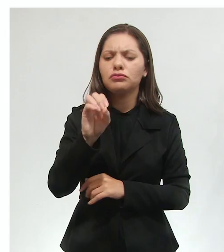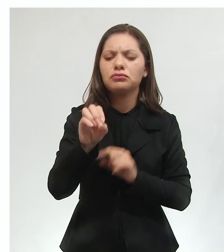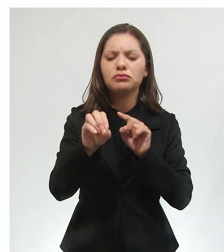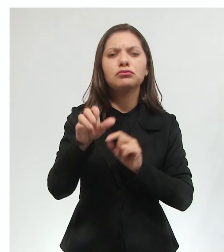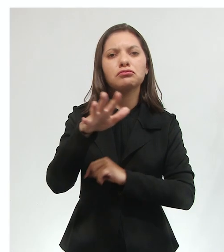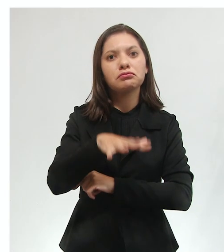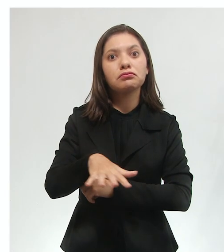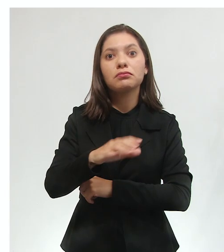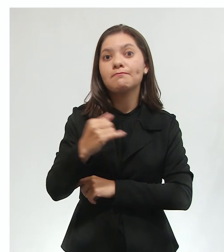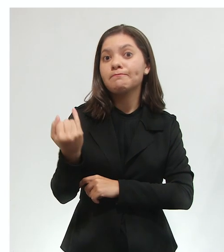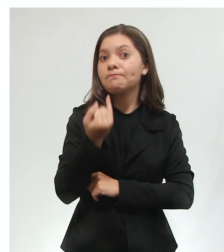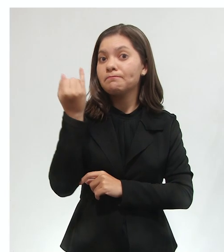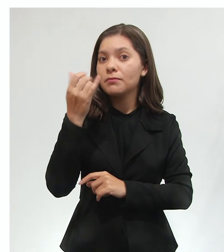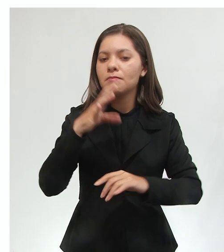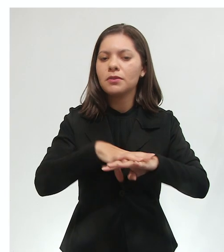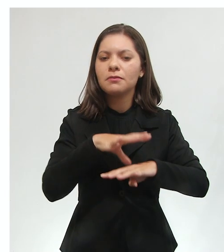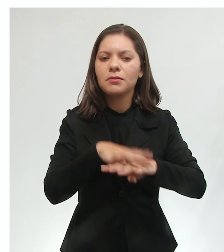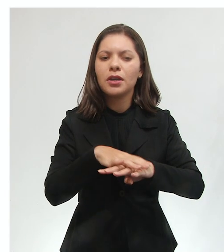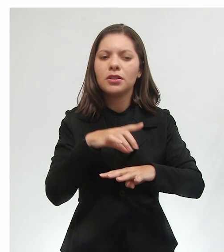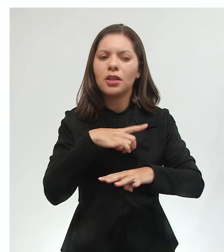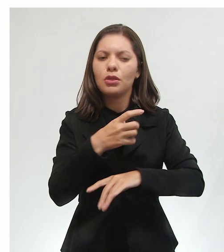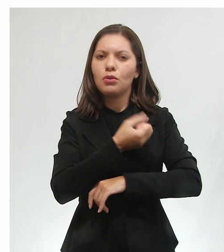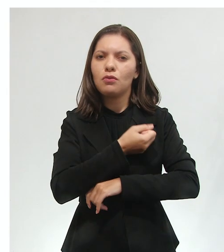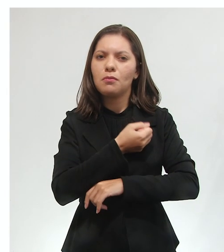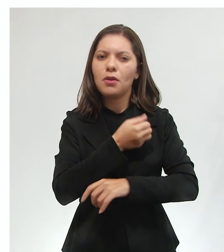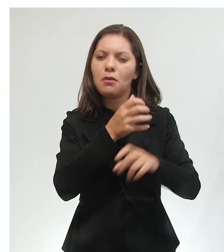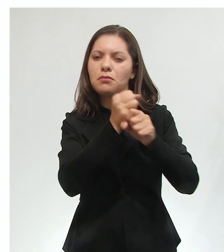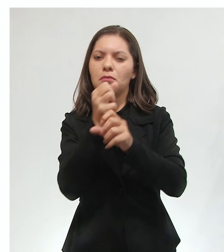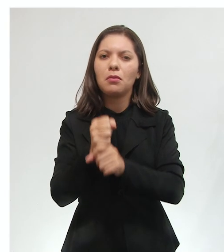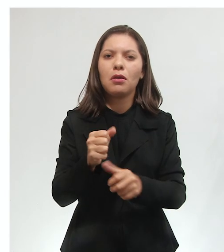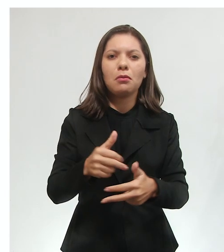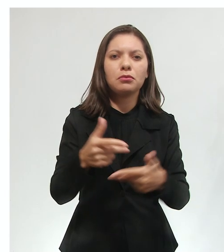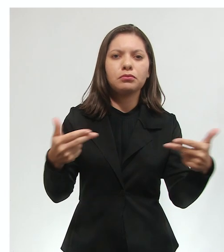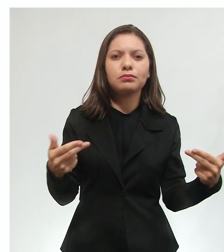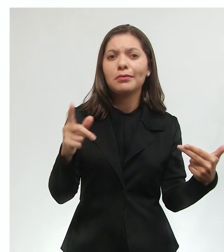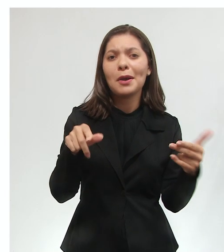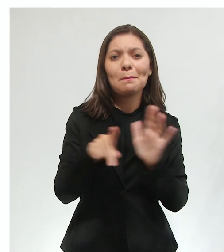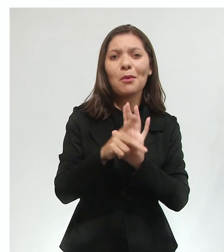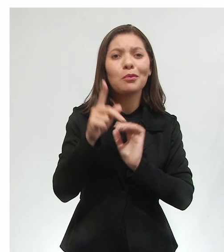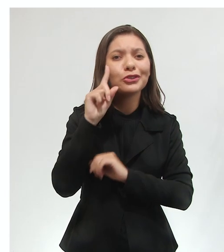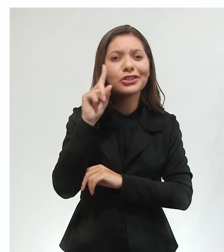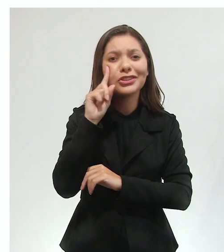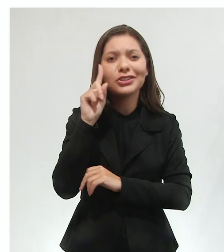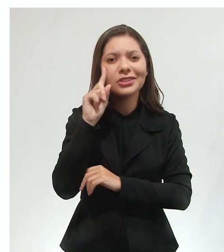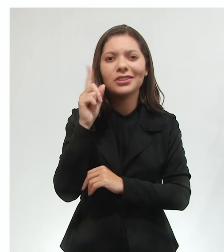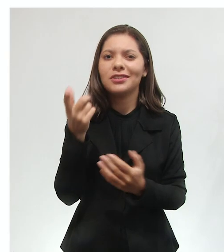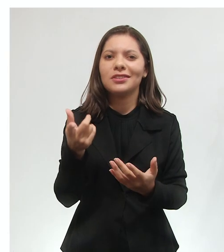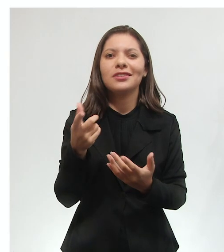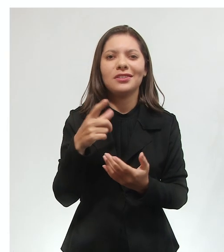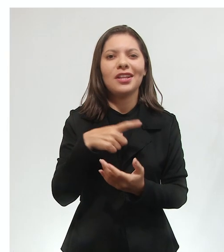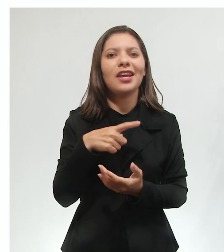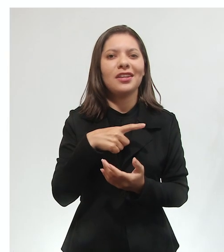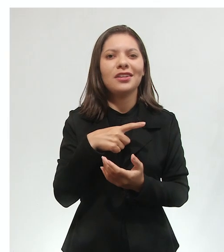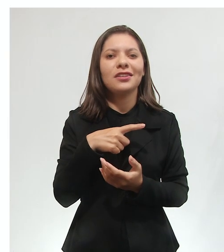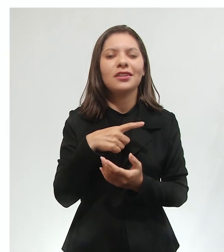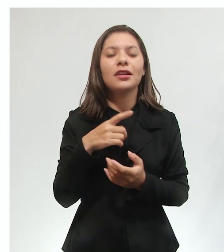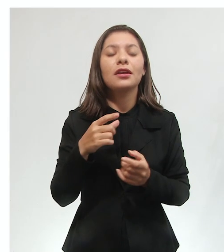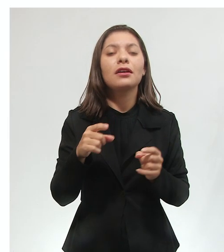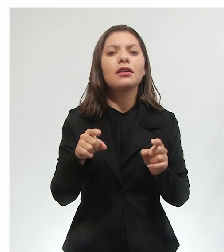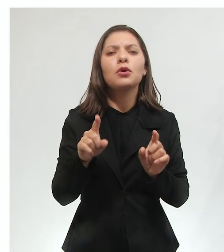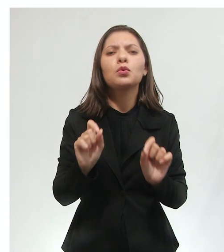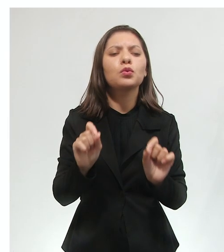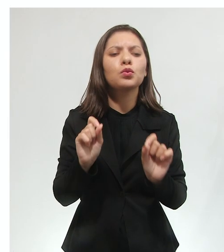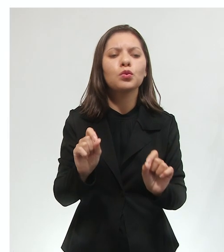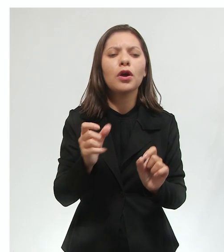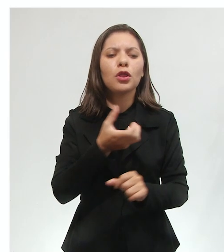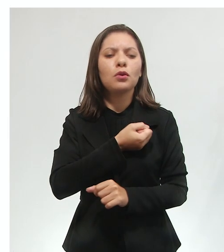com números e operações pulsa nas atividades cotidianas. E o que são os números naturais? São ferramentas poderosas